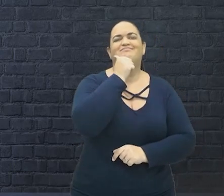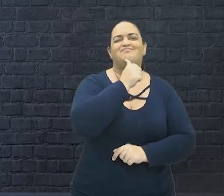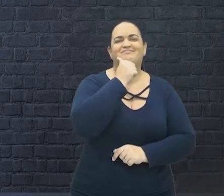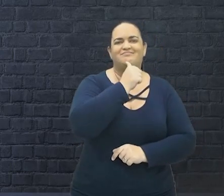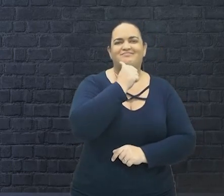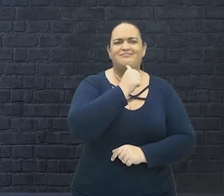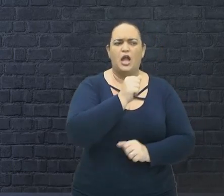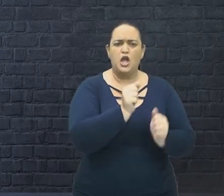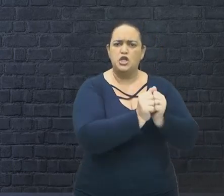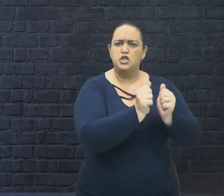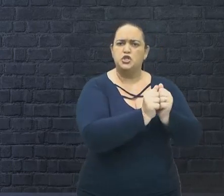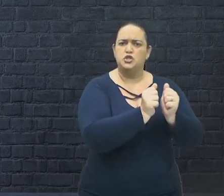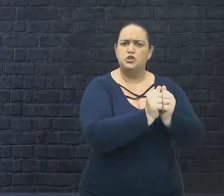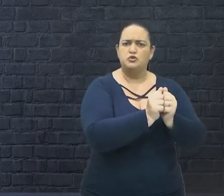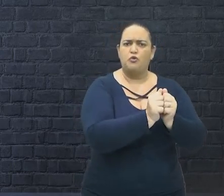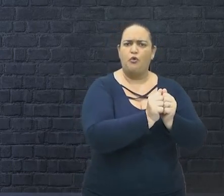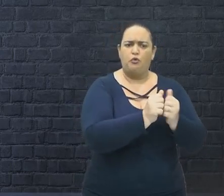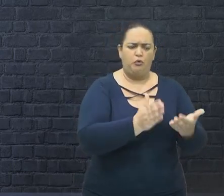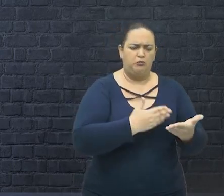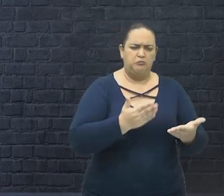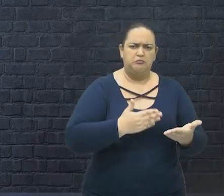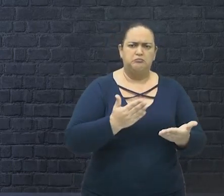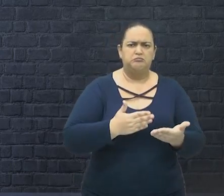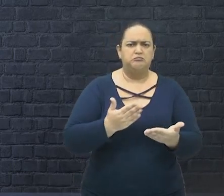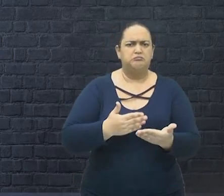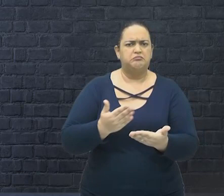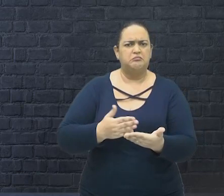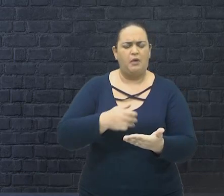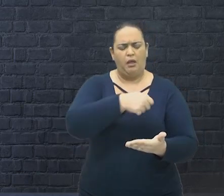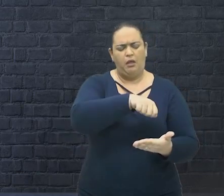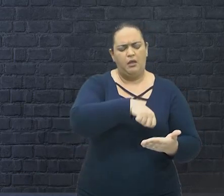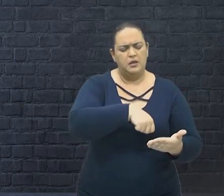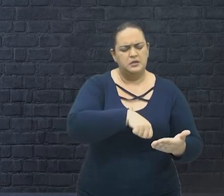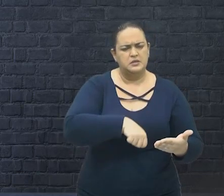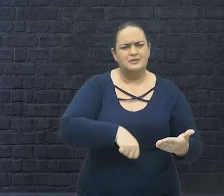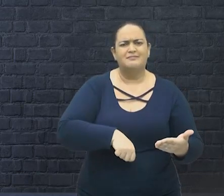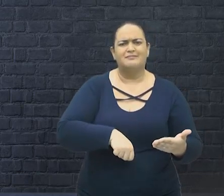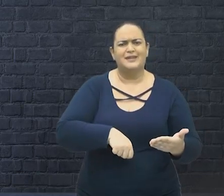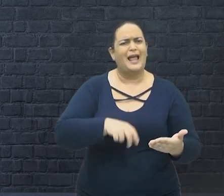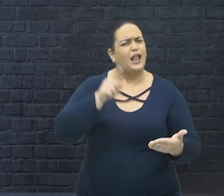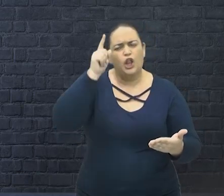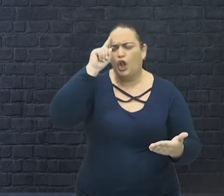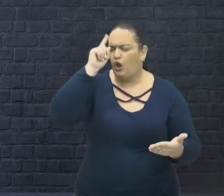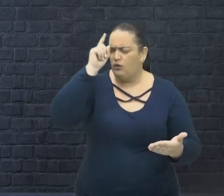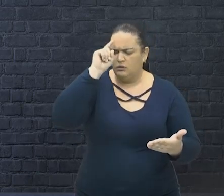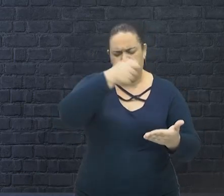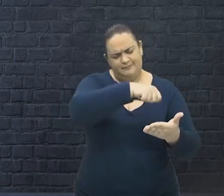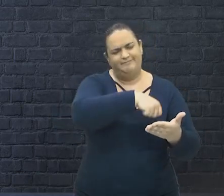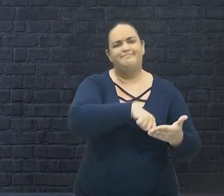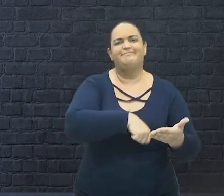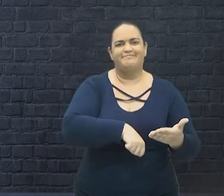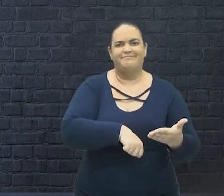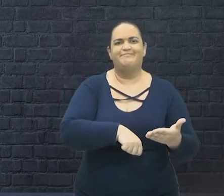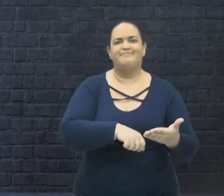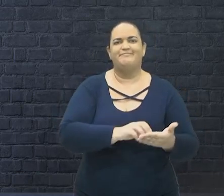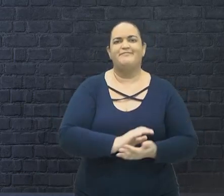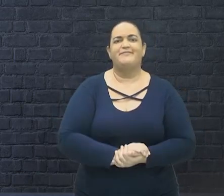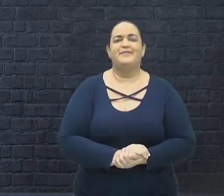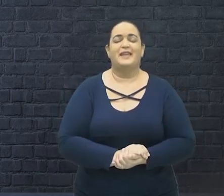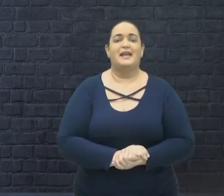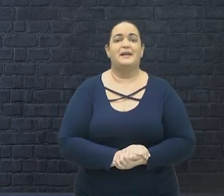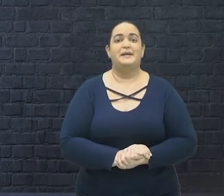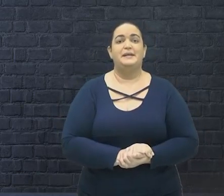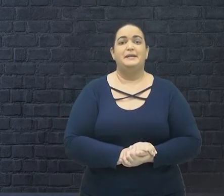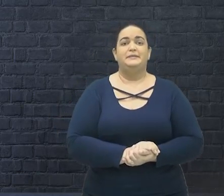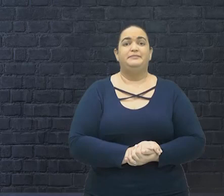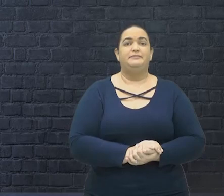e encontrou Carolina junto com os seus diários, os diários que ela escrevia praticamente